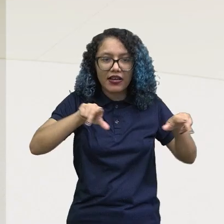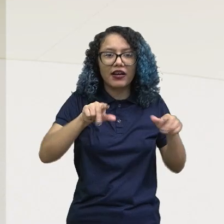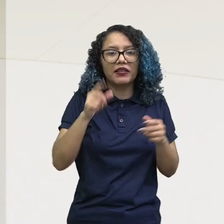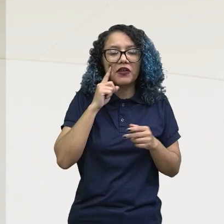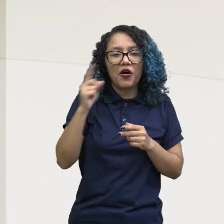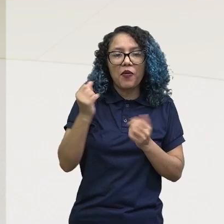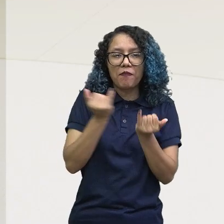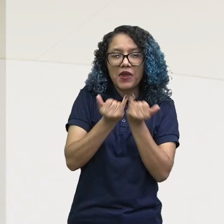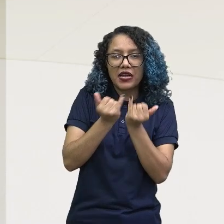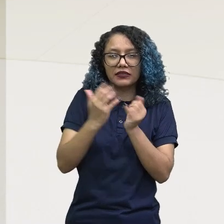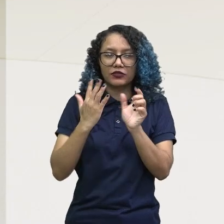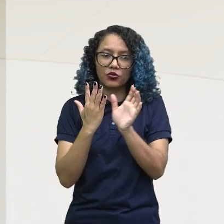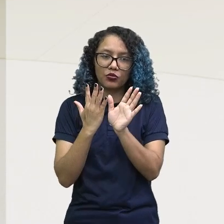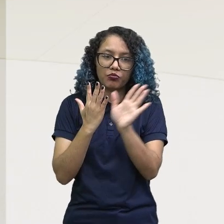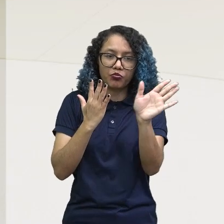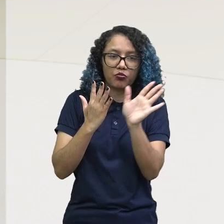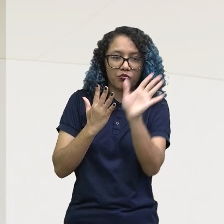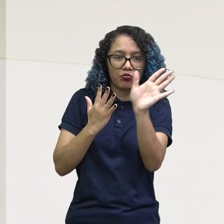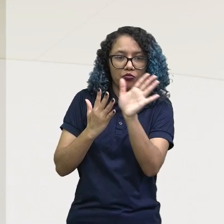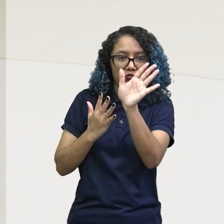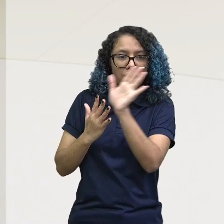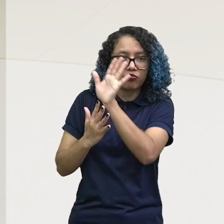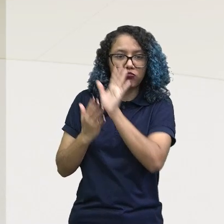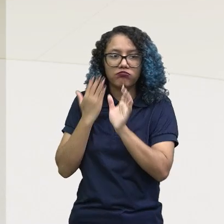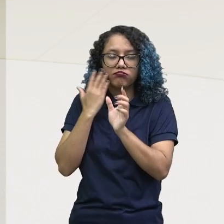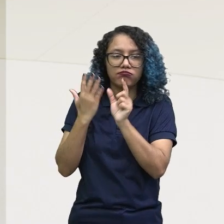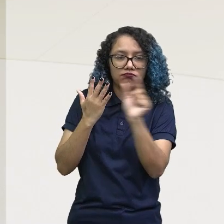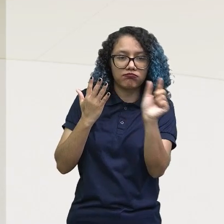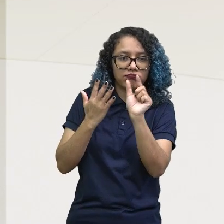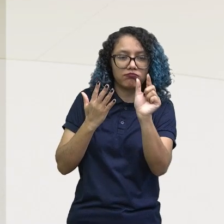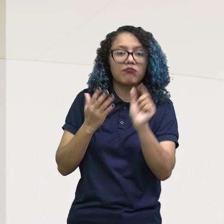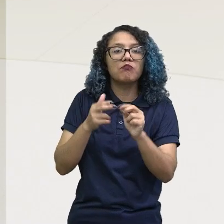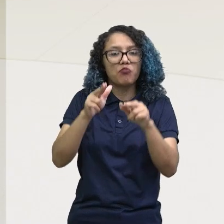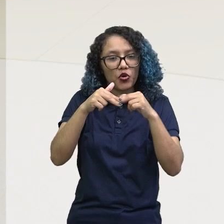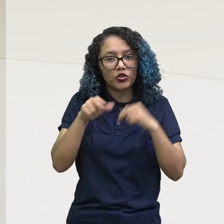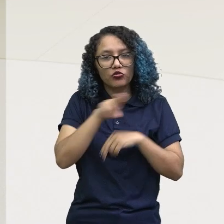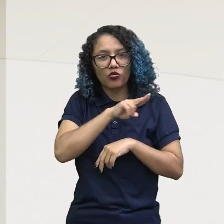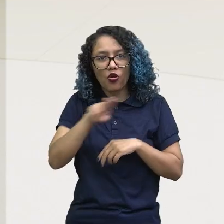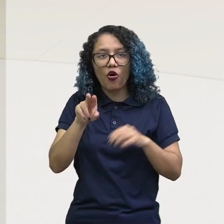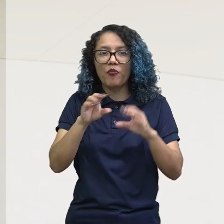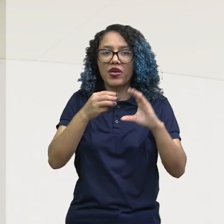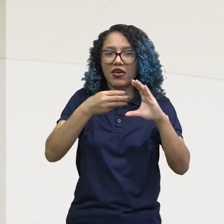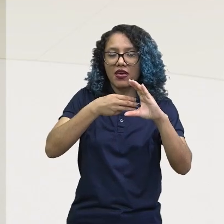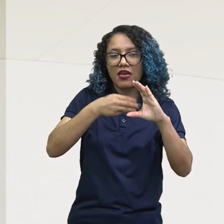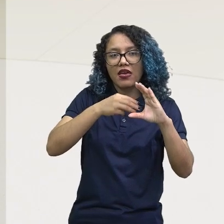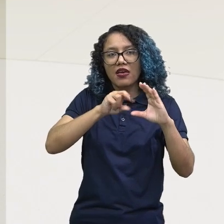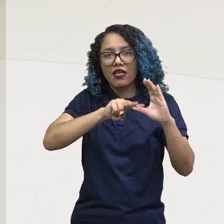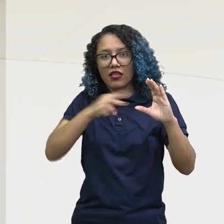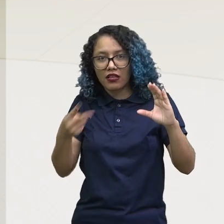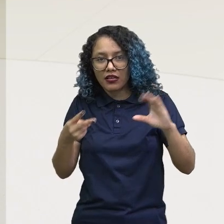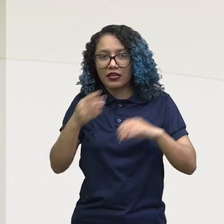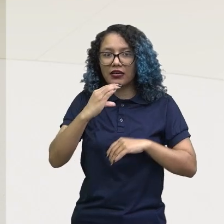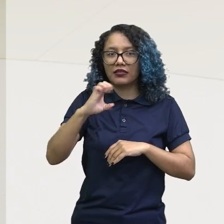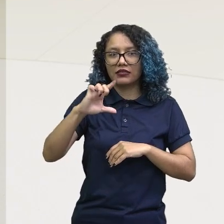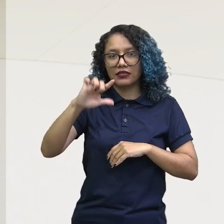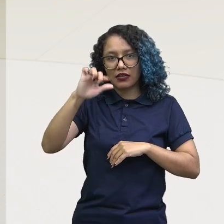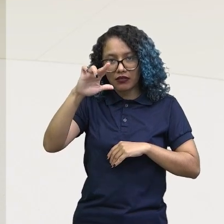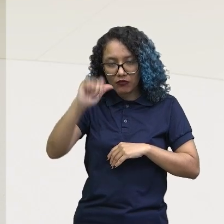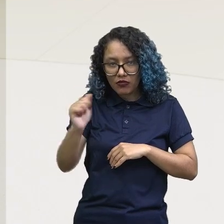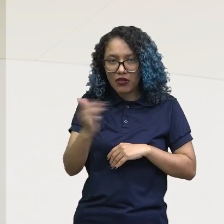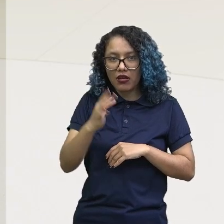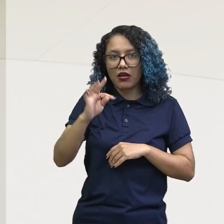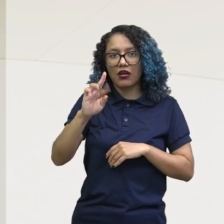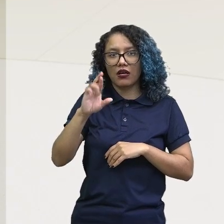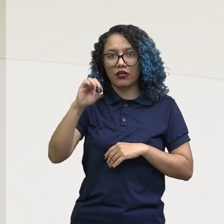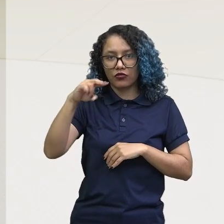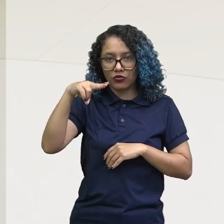galhos ali dessa árvore. Então, é justamente daí que vem esse nome de célula-tronco. E justamente porque esse tronco, né, ele é o